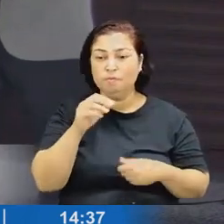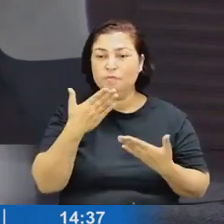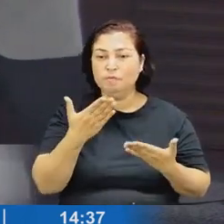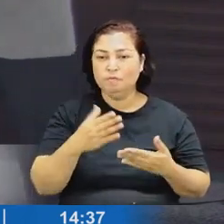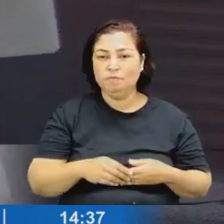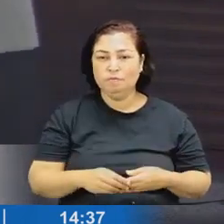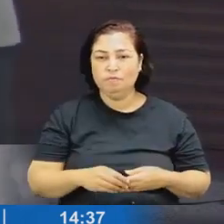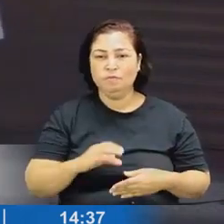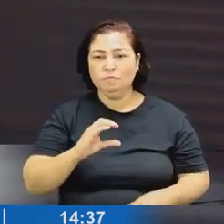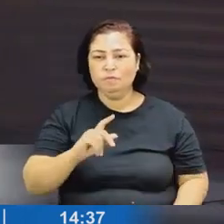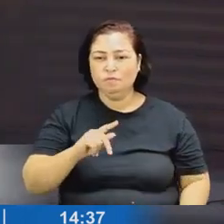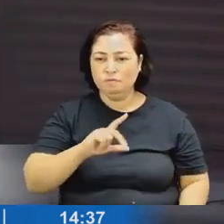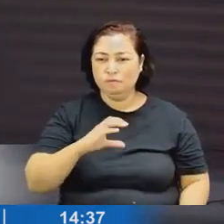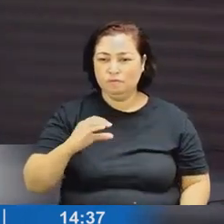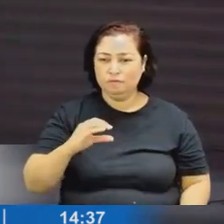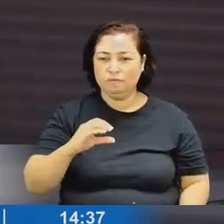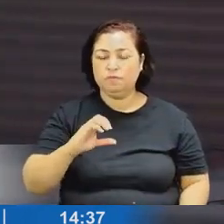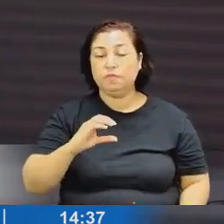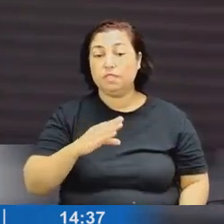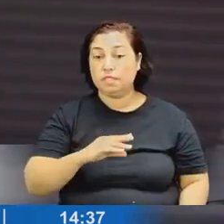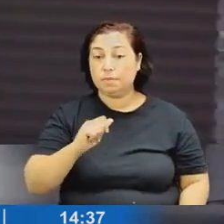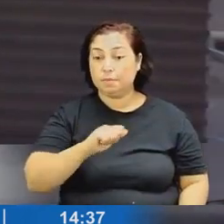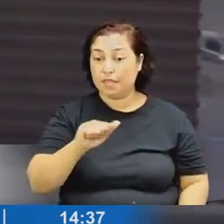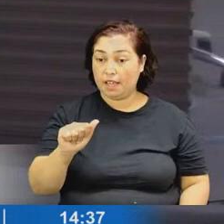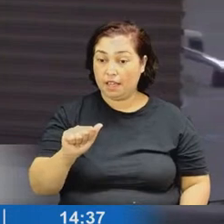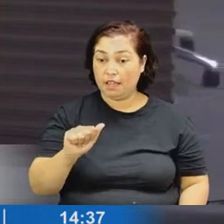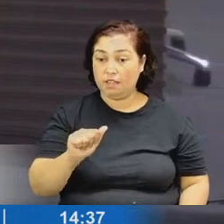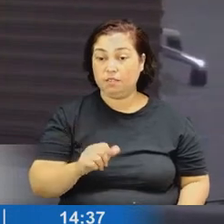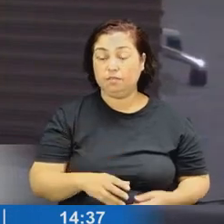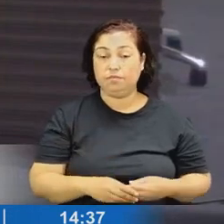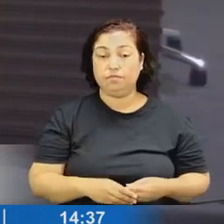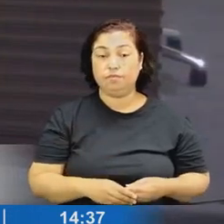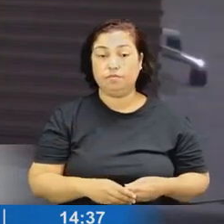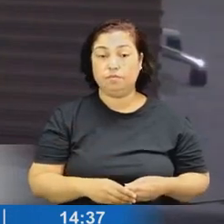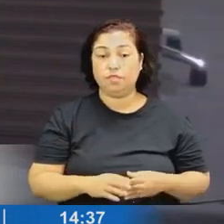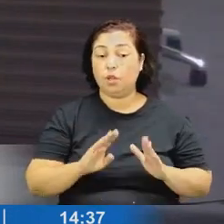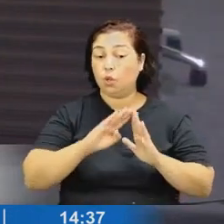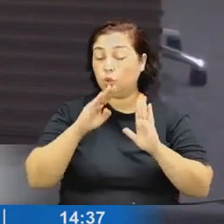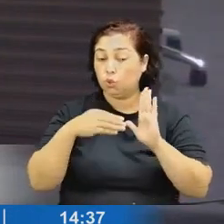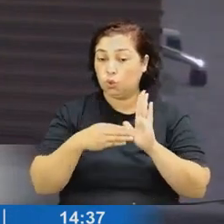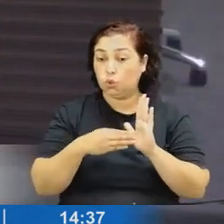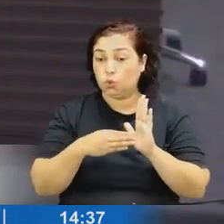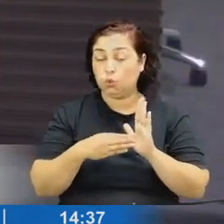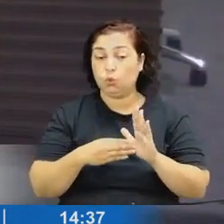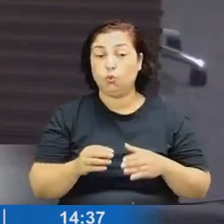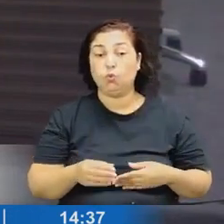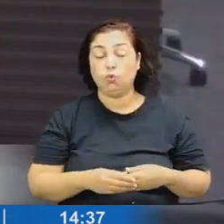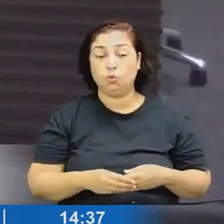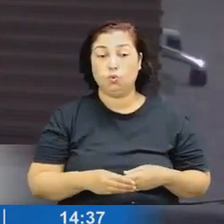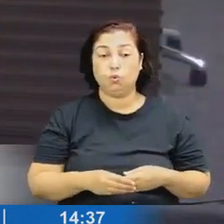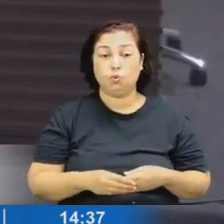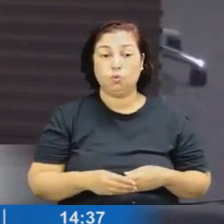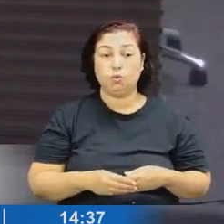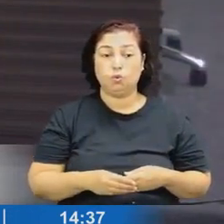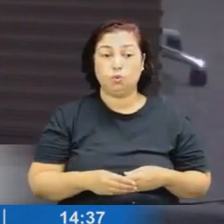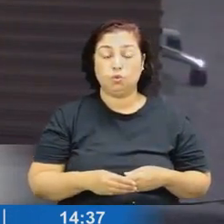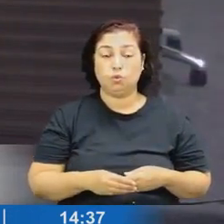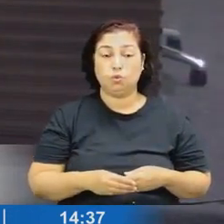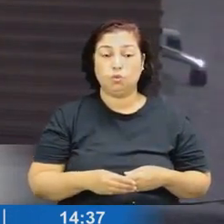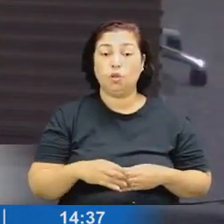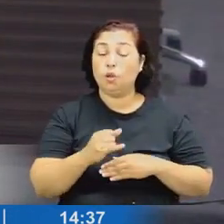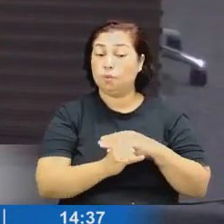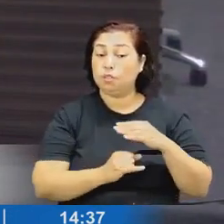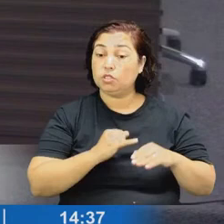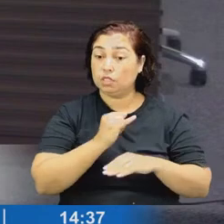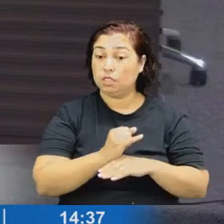CPC custa por clique CPA CPA landpage tudo roi curso do retorno do investimento Quando você vai